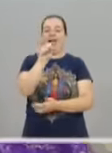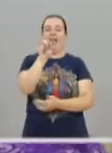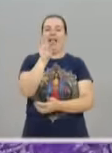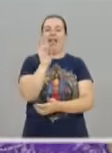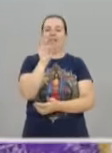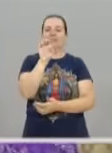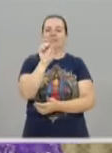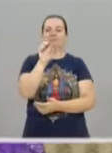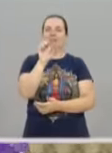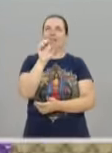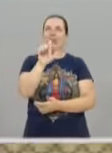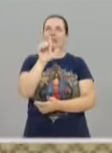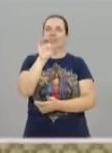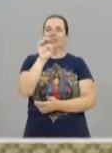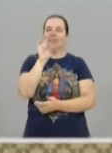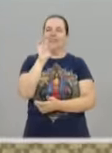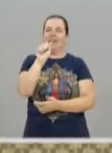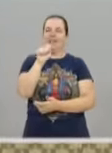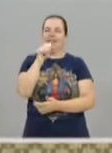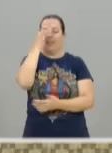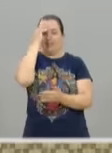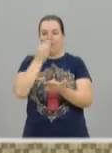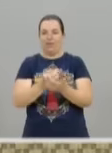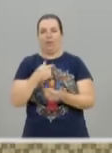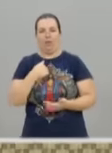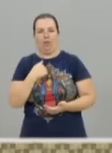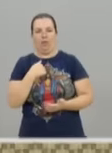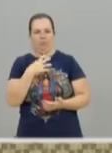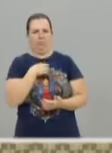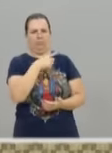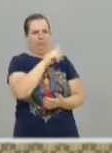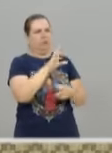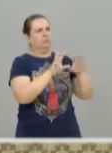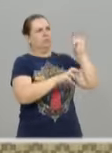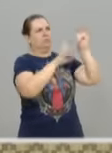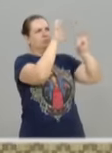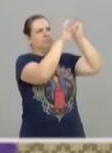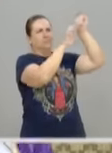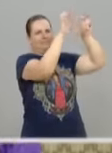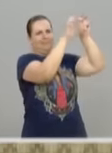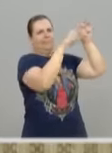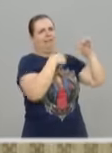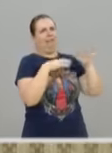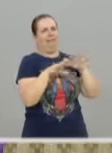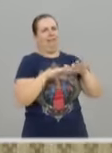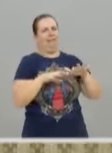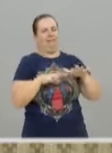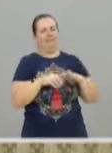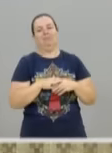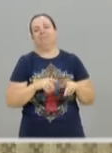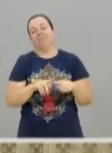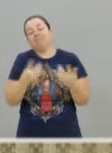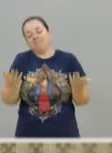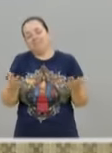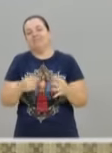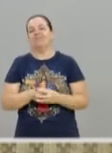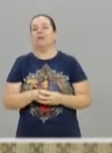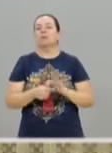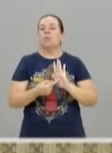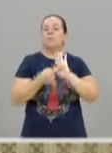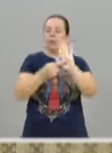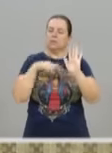numa parede que tremedeira tudo isso hoje Isso mostra que nós somos uma igreja